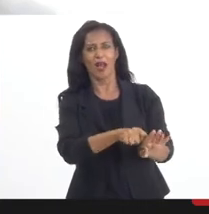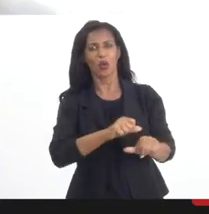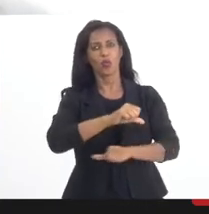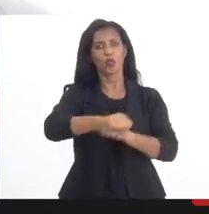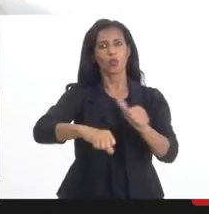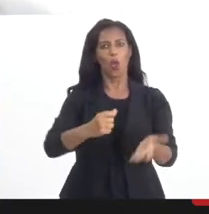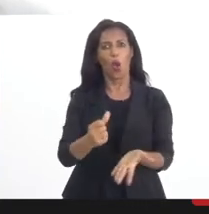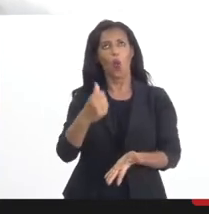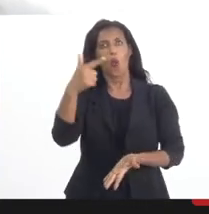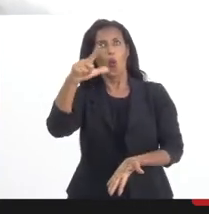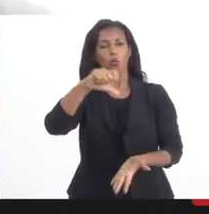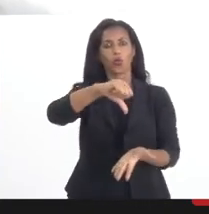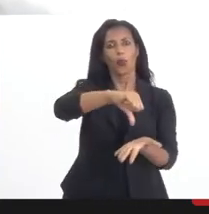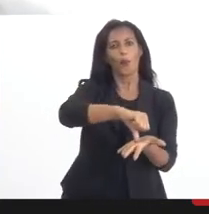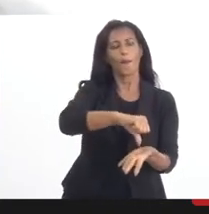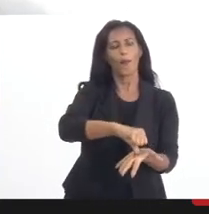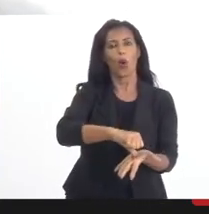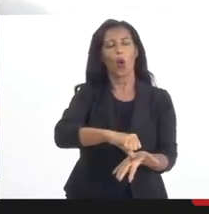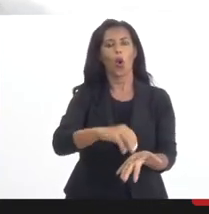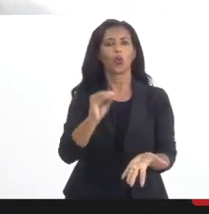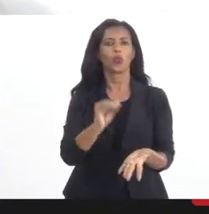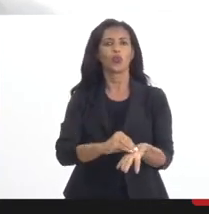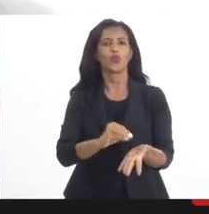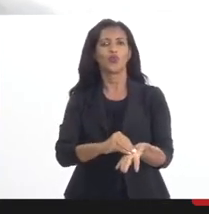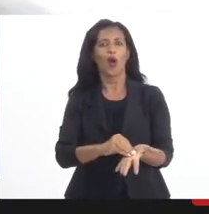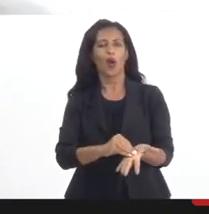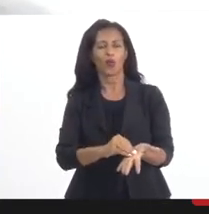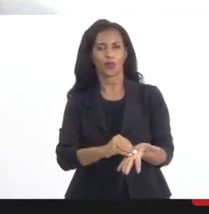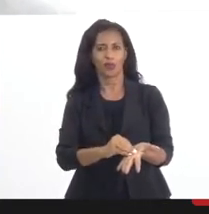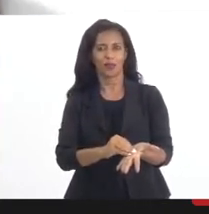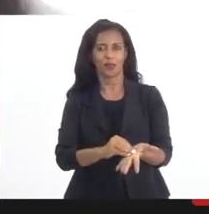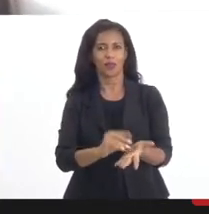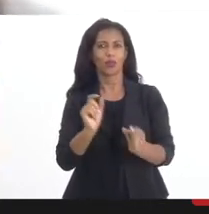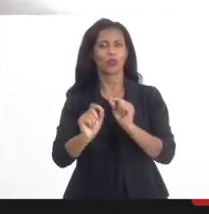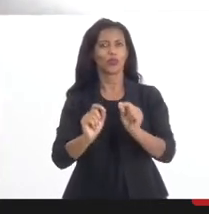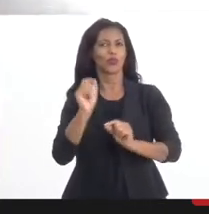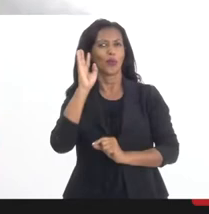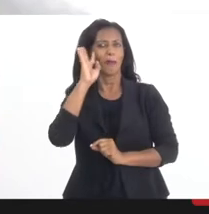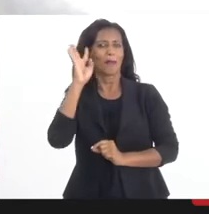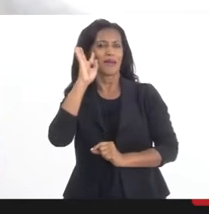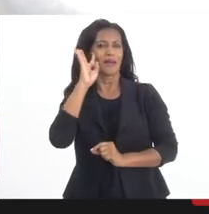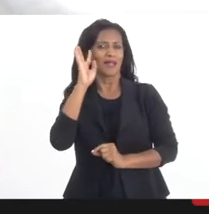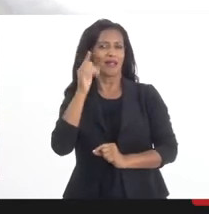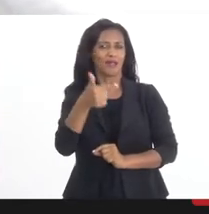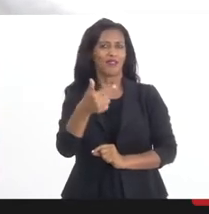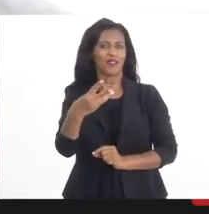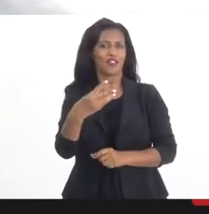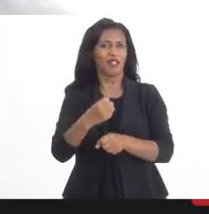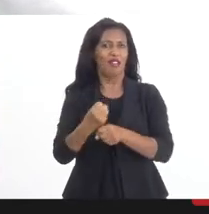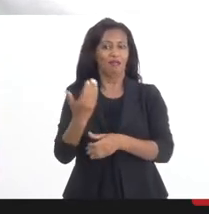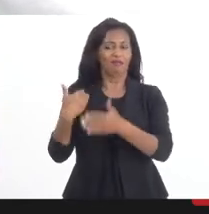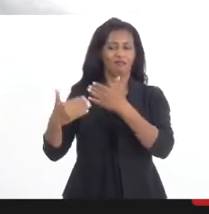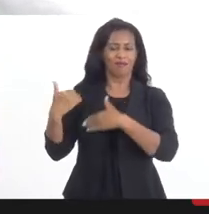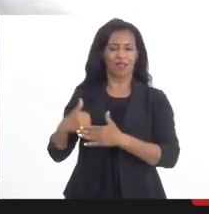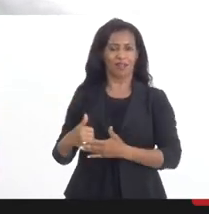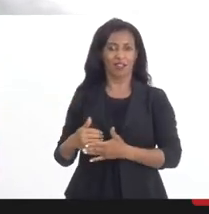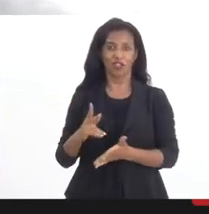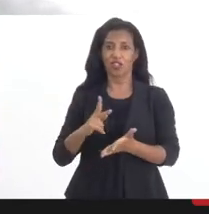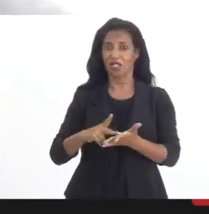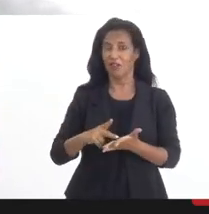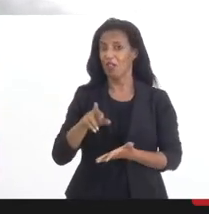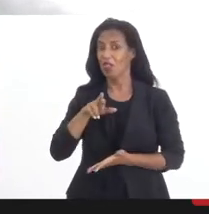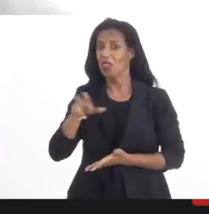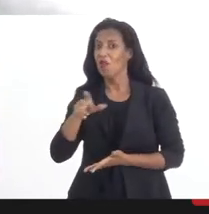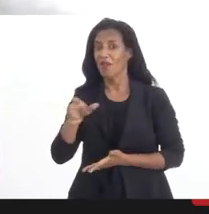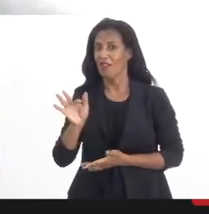que teria uma falta de caracterização daquilo que foi pensado há 23 anos atrás. Né? Que, na verdade, não começou como